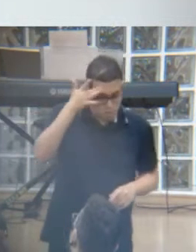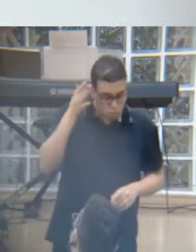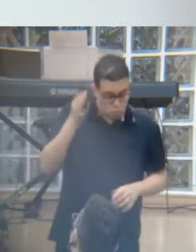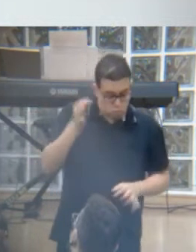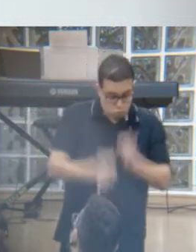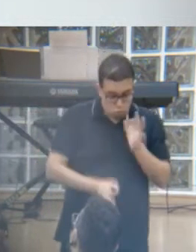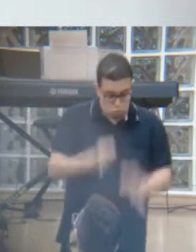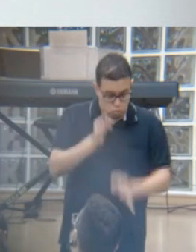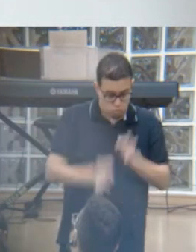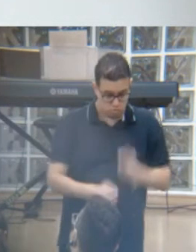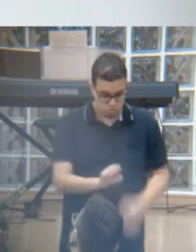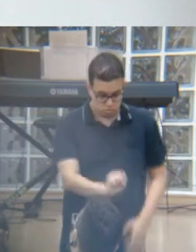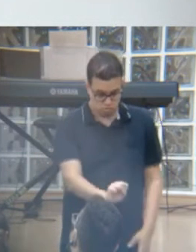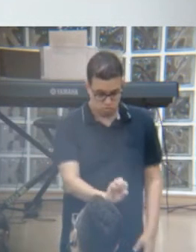eles?